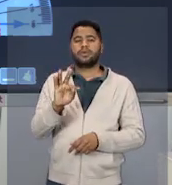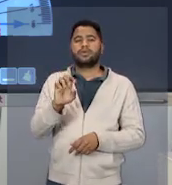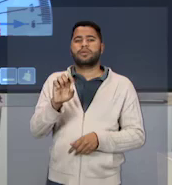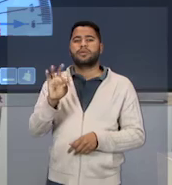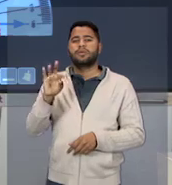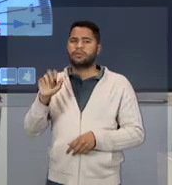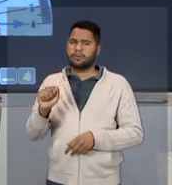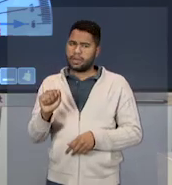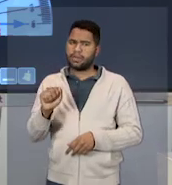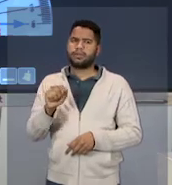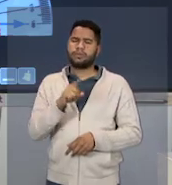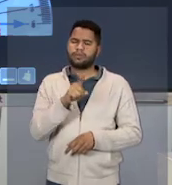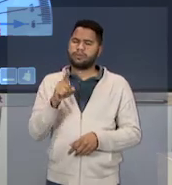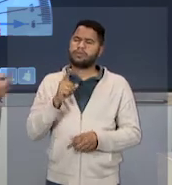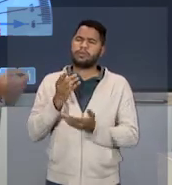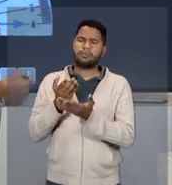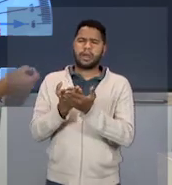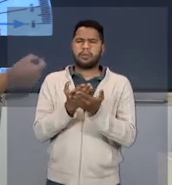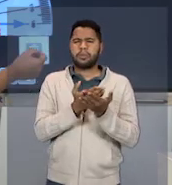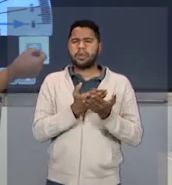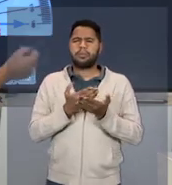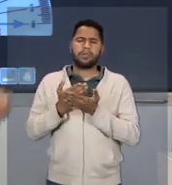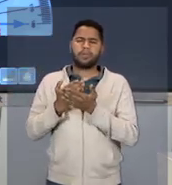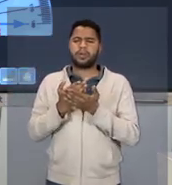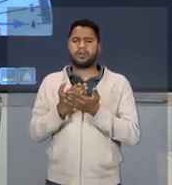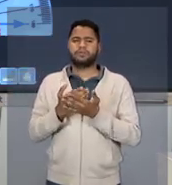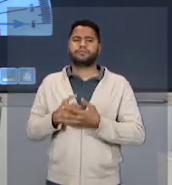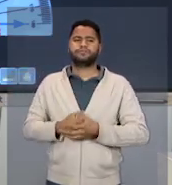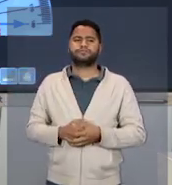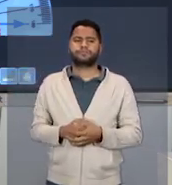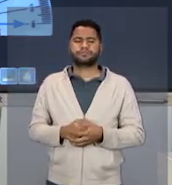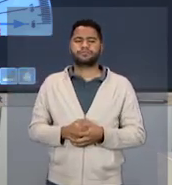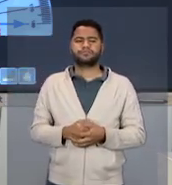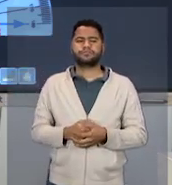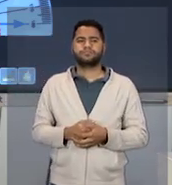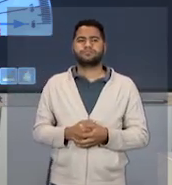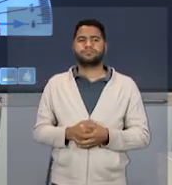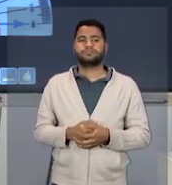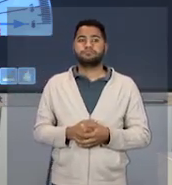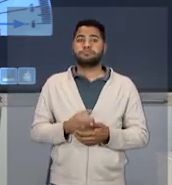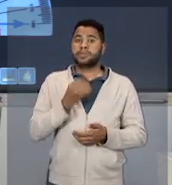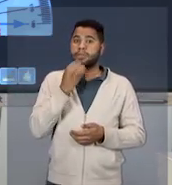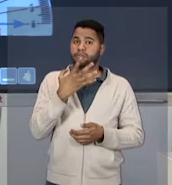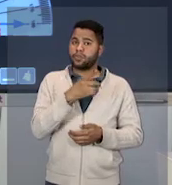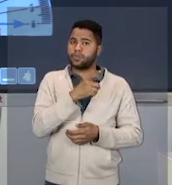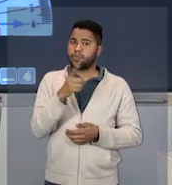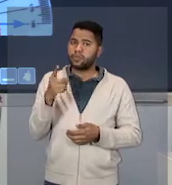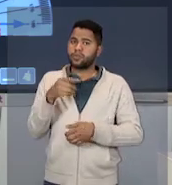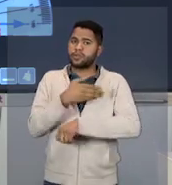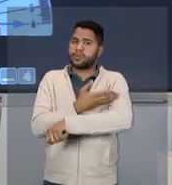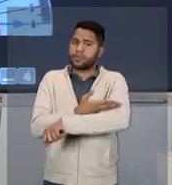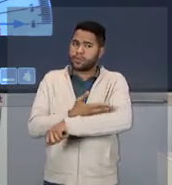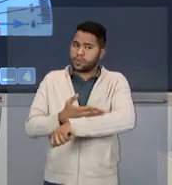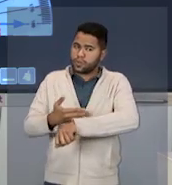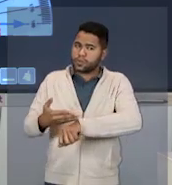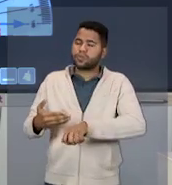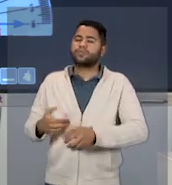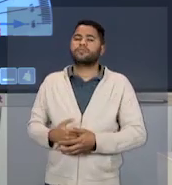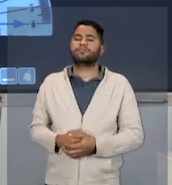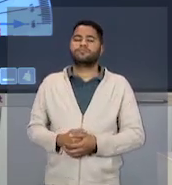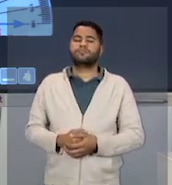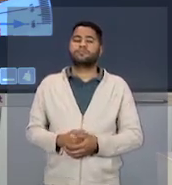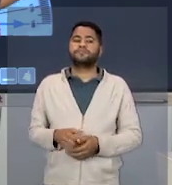vai ter muito ângulo θ para você o ano que vem. Então é bom você ir acostumando com essas letras. Então,